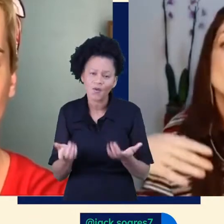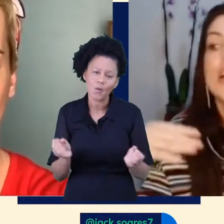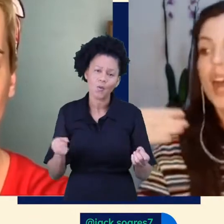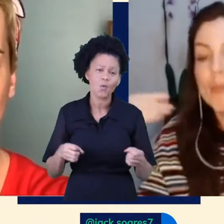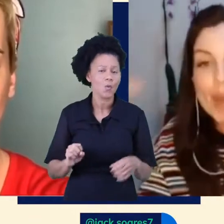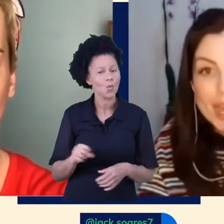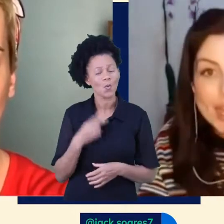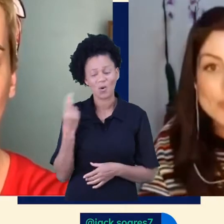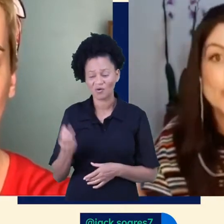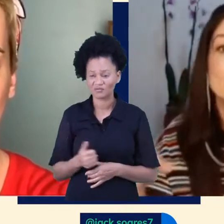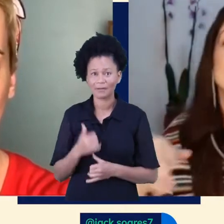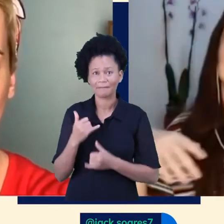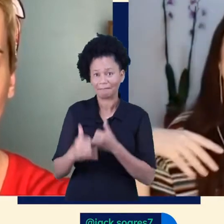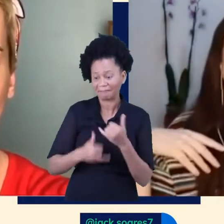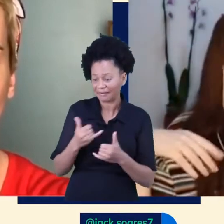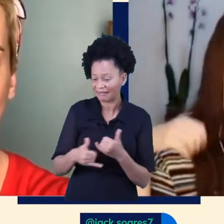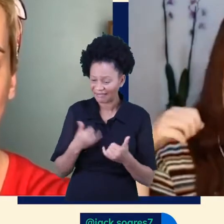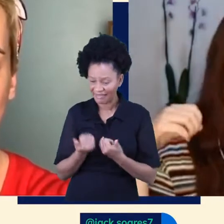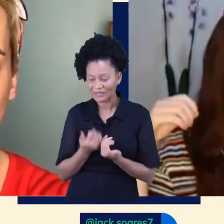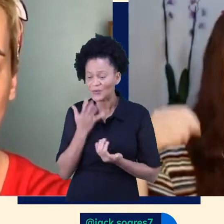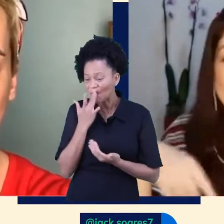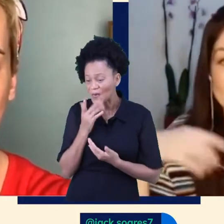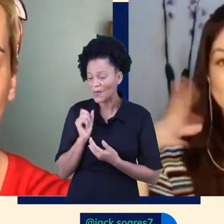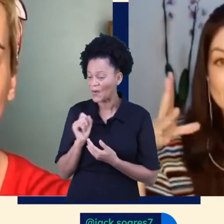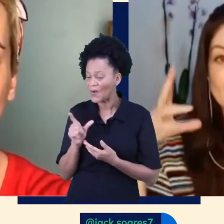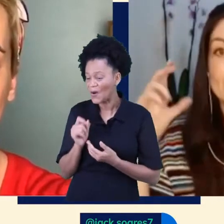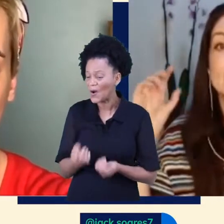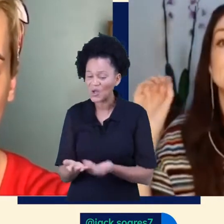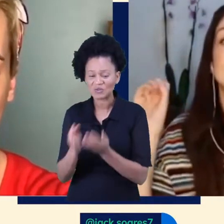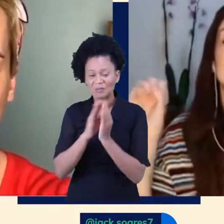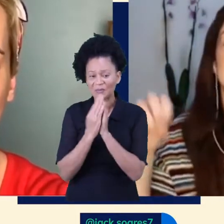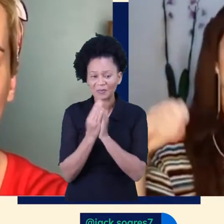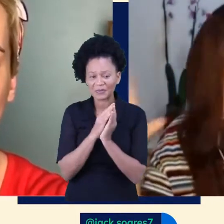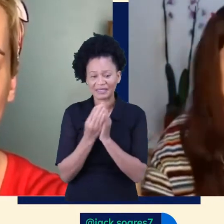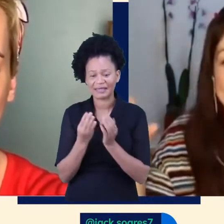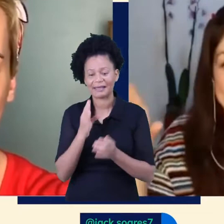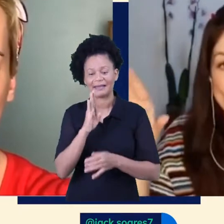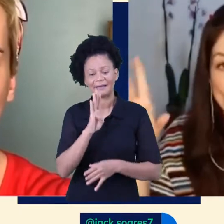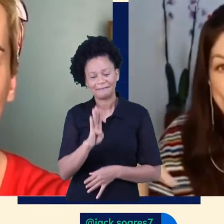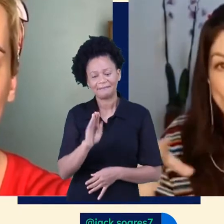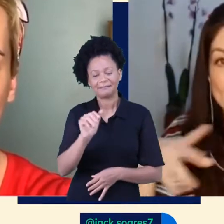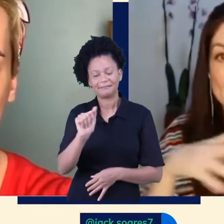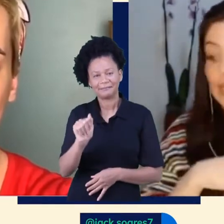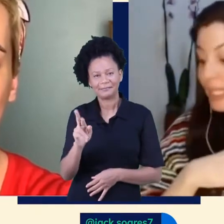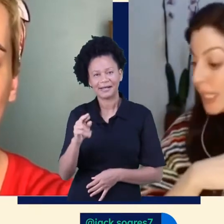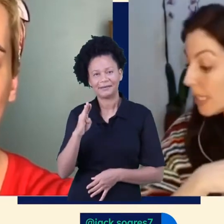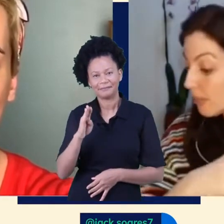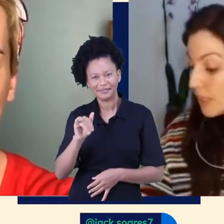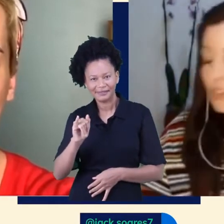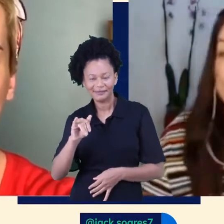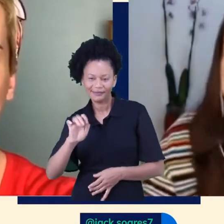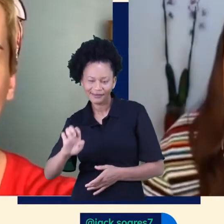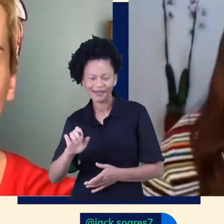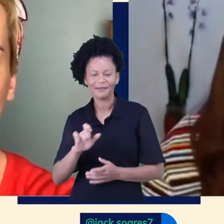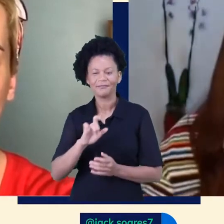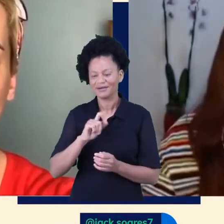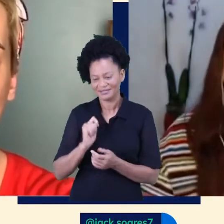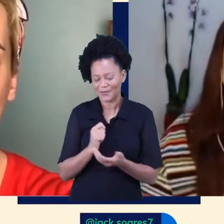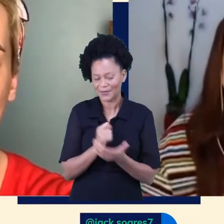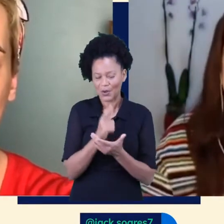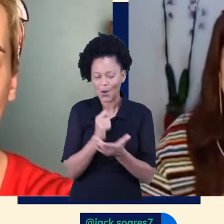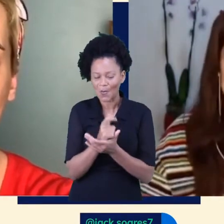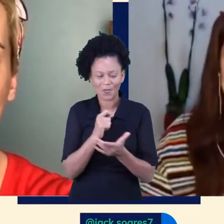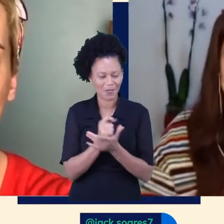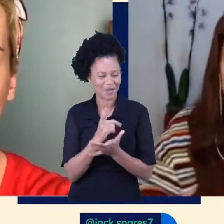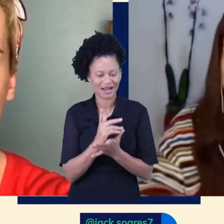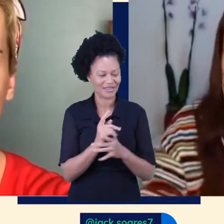cor-de-rosa, a Barbie, né? Que a Barbie é sempre magrinha, a Barbie está sempre fazendo compra. Que tipo de livro essa menina